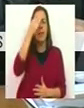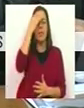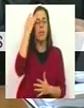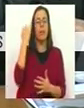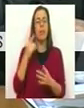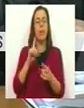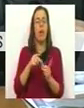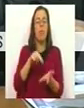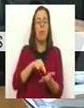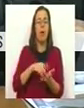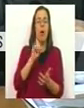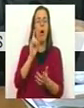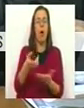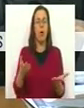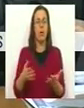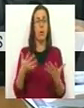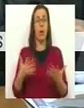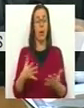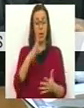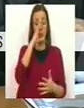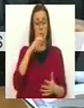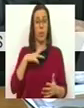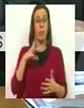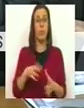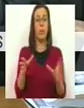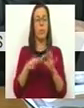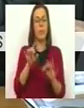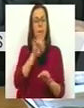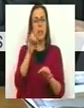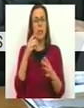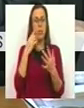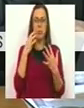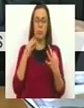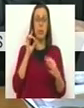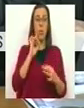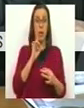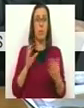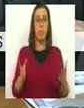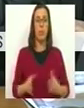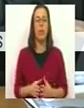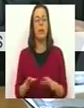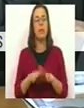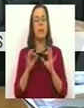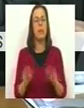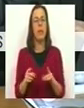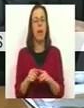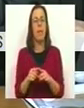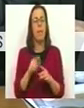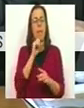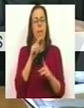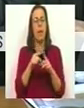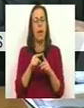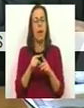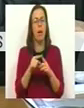saber que posições tem neste momento o Governo português face a questões tão significativas, tão importantes, como a